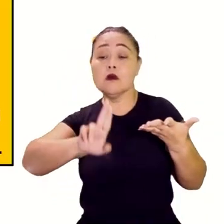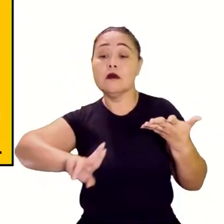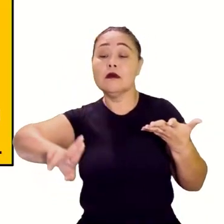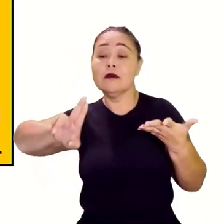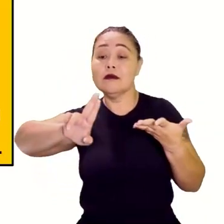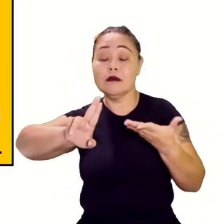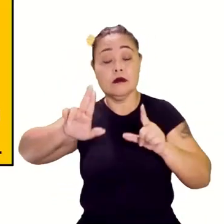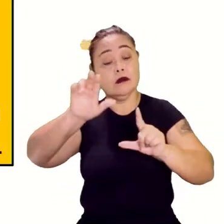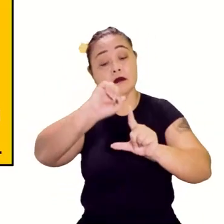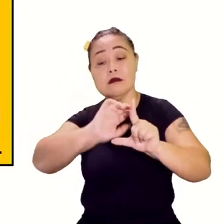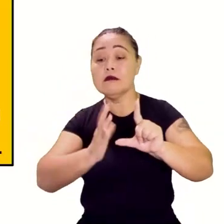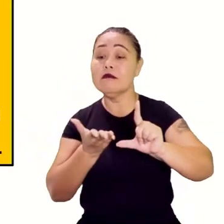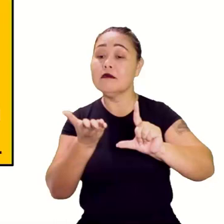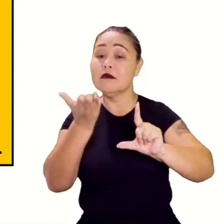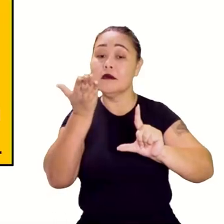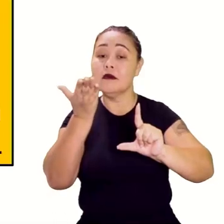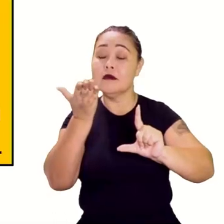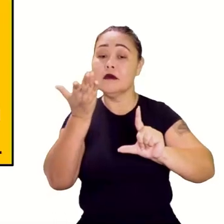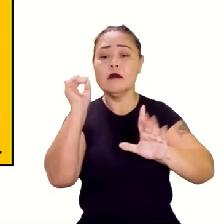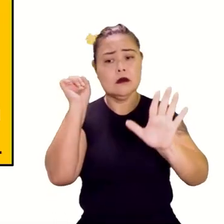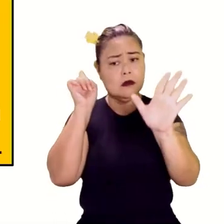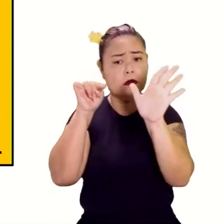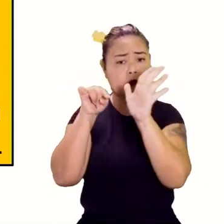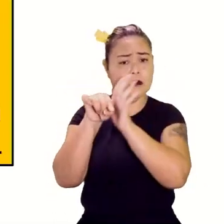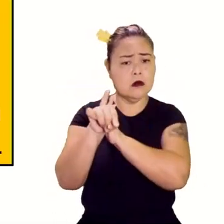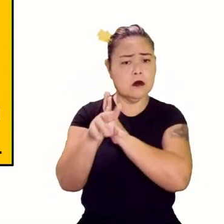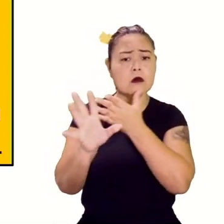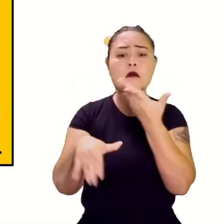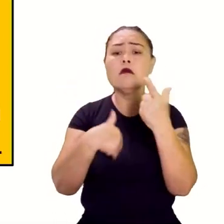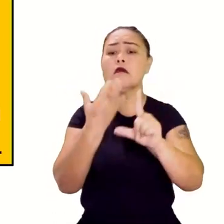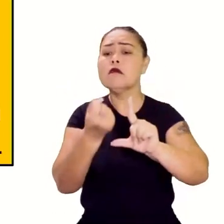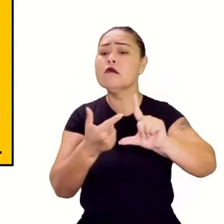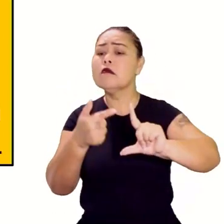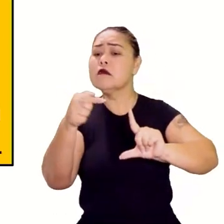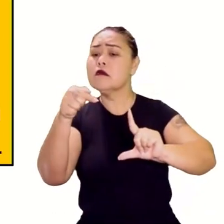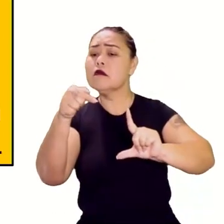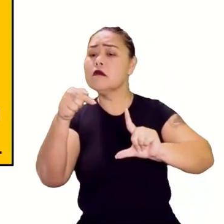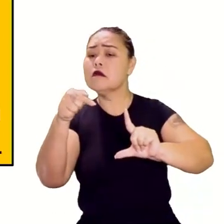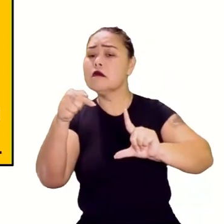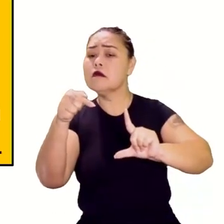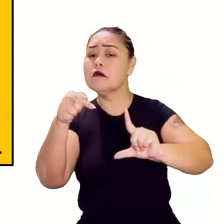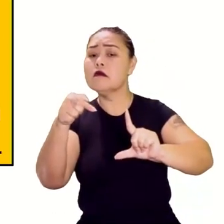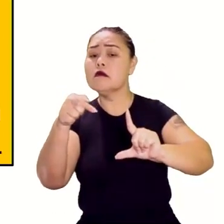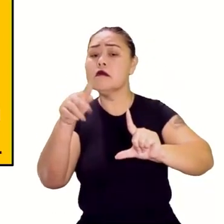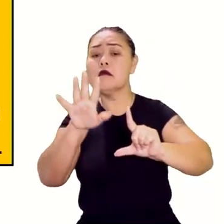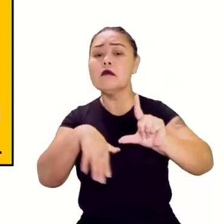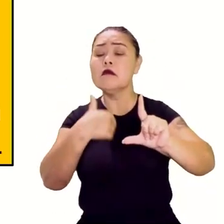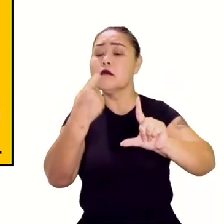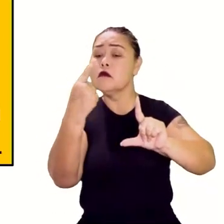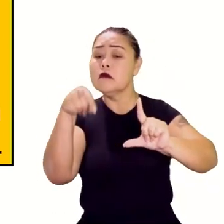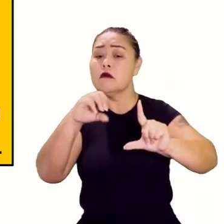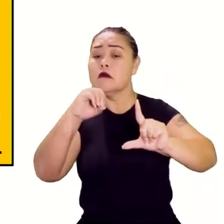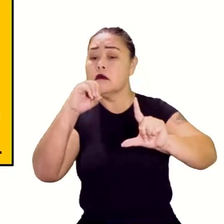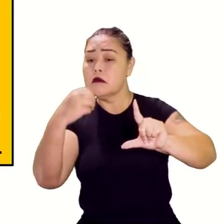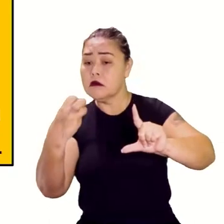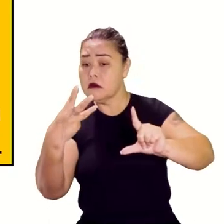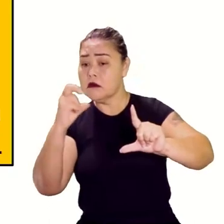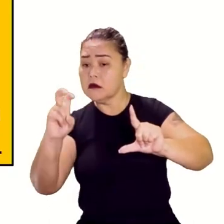usando logaritmos. Aí vem a pergunta, e quanto é o logaritmo de 7? E o logaritmo de